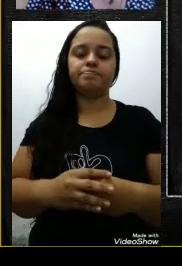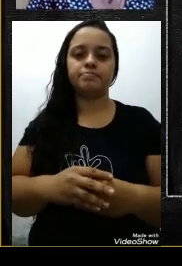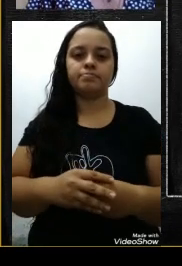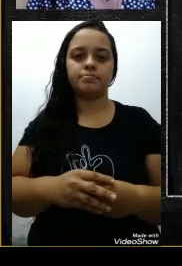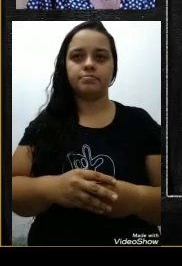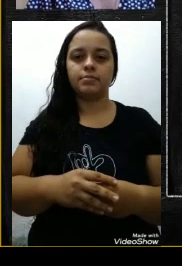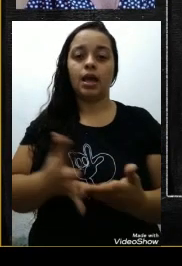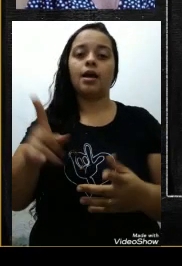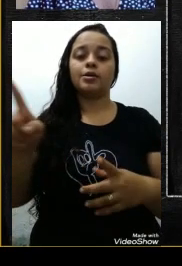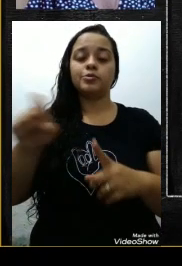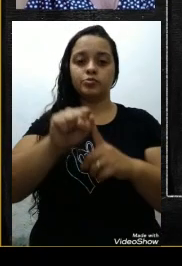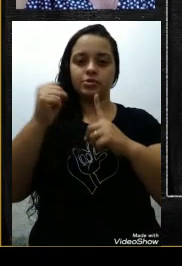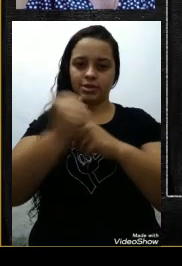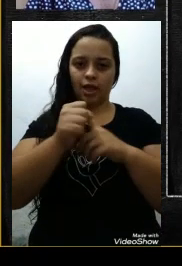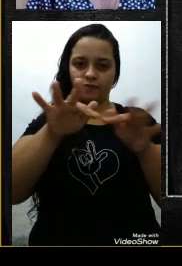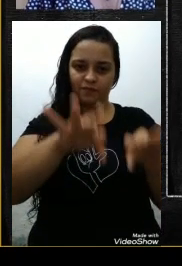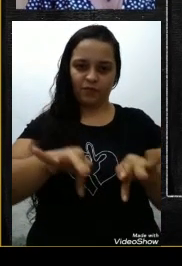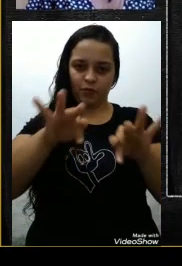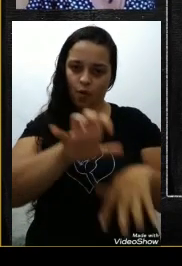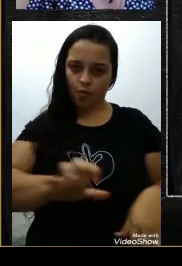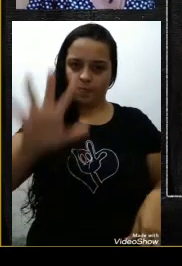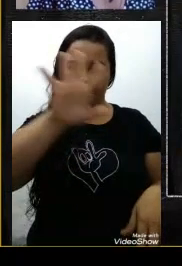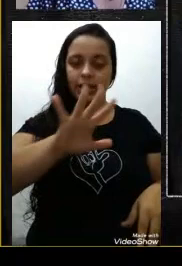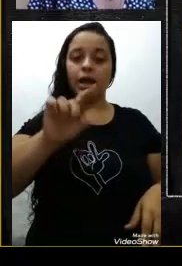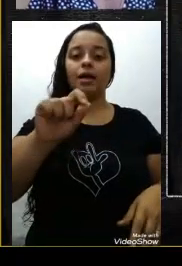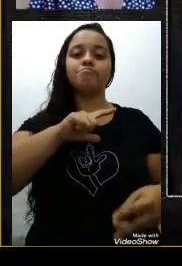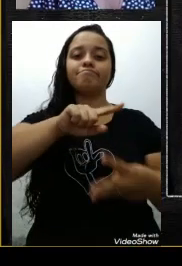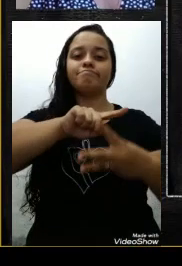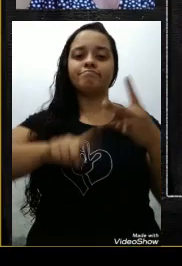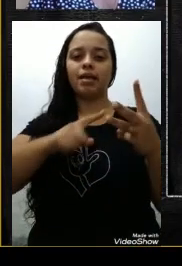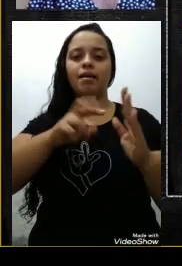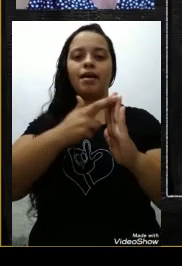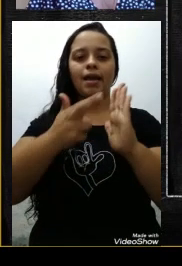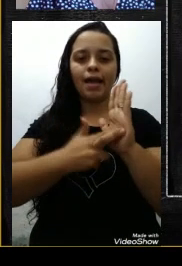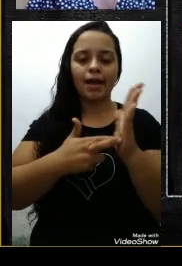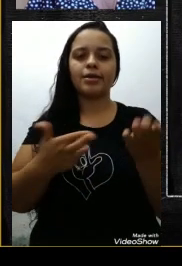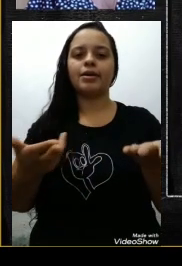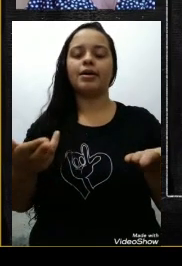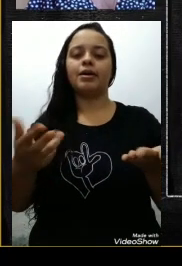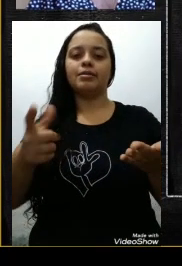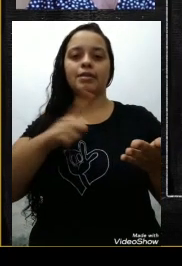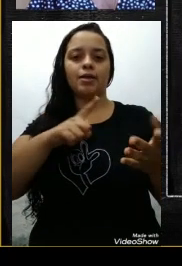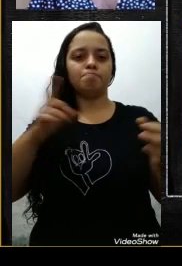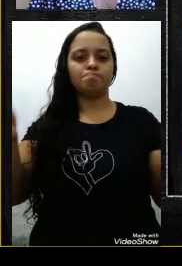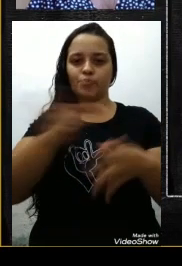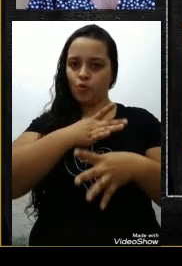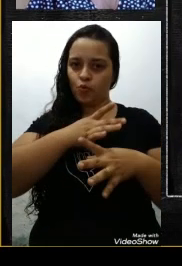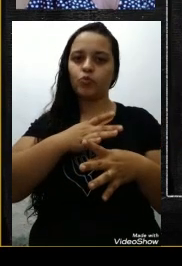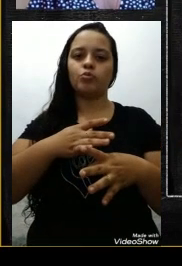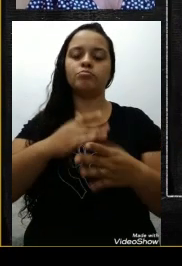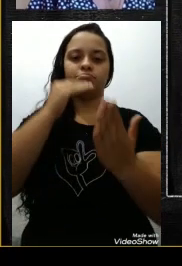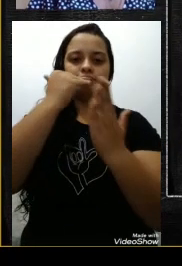Média. A sociedade feudal europeia, ela é uma sociedade estamental em que existem